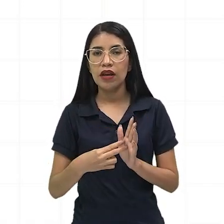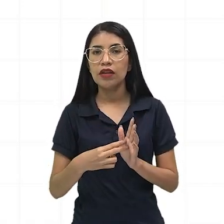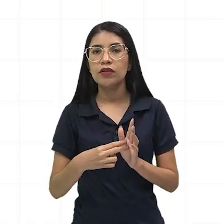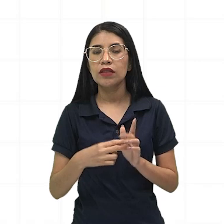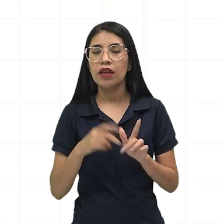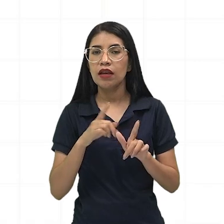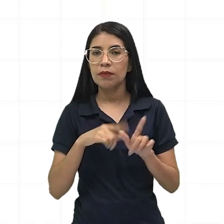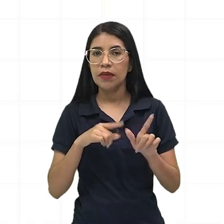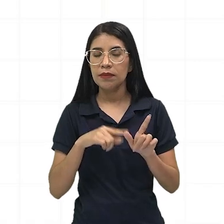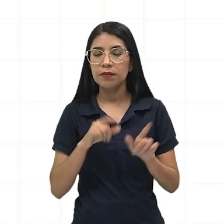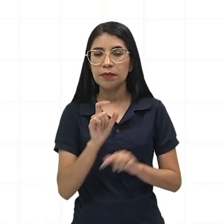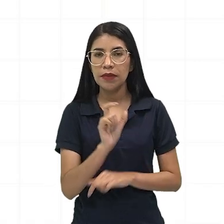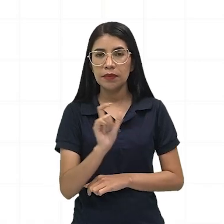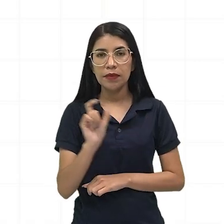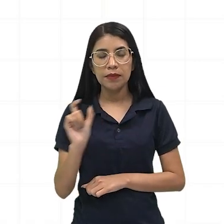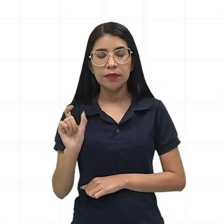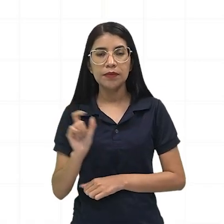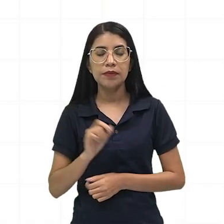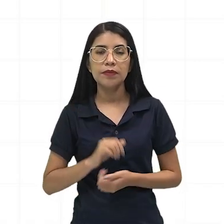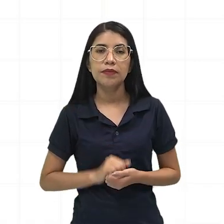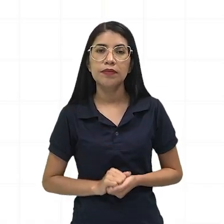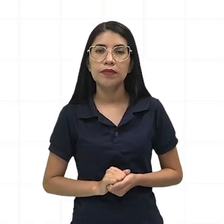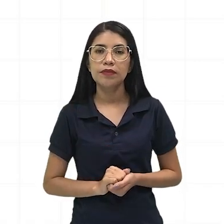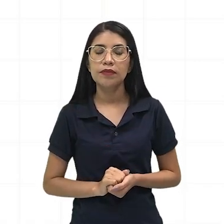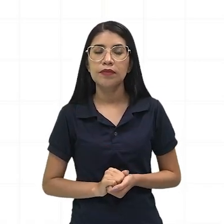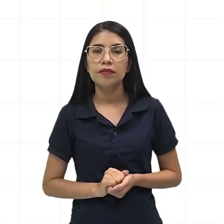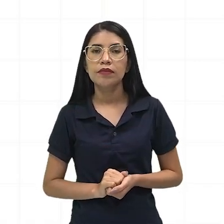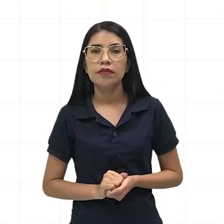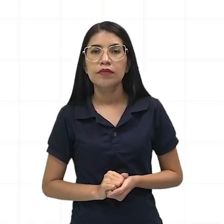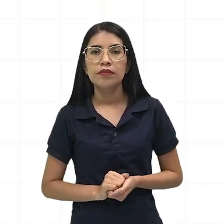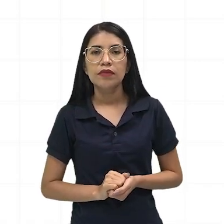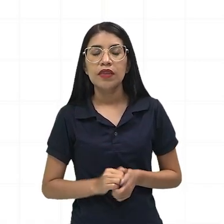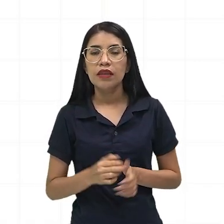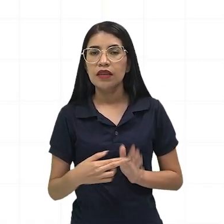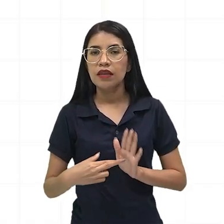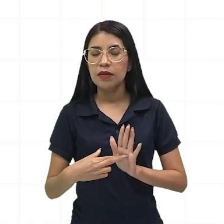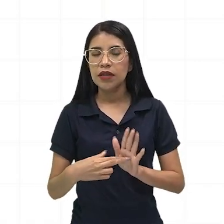essas palavrinhas, né? Que são aí, que vem antes.